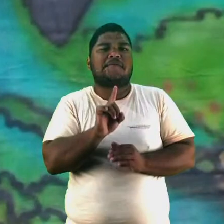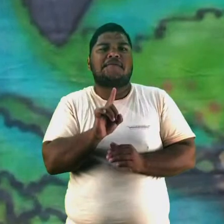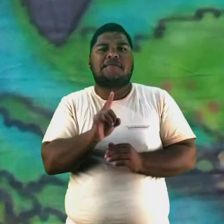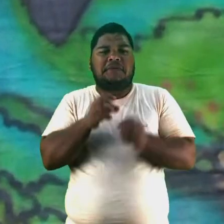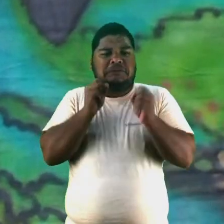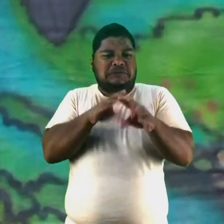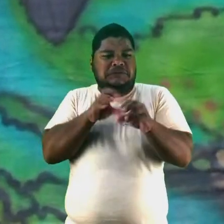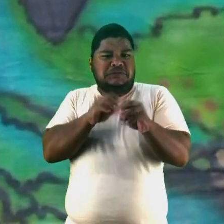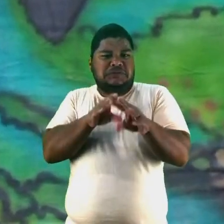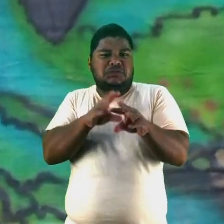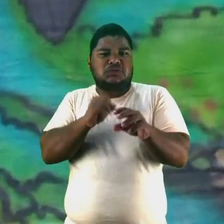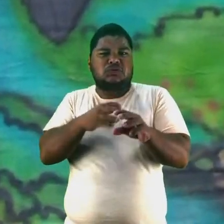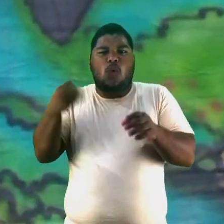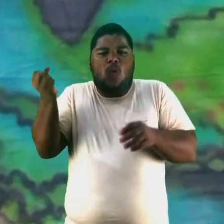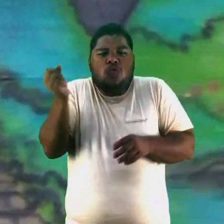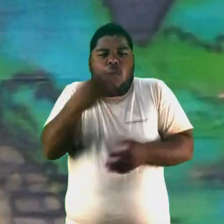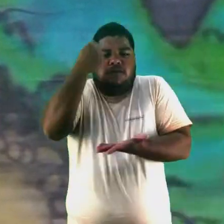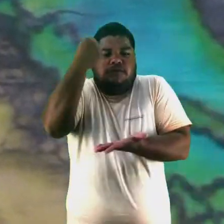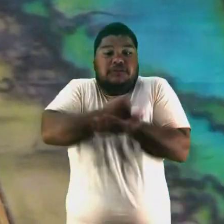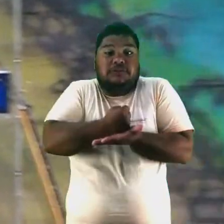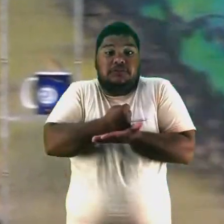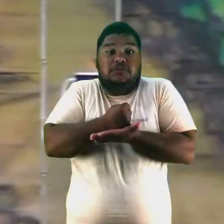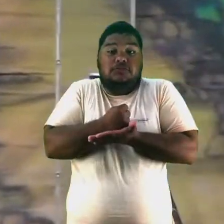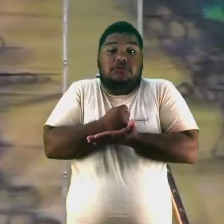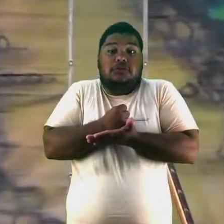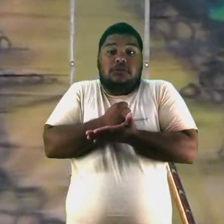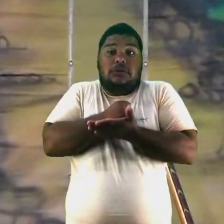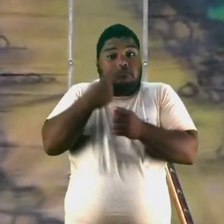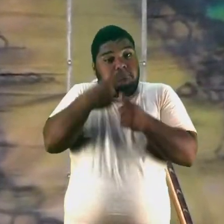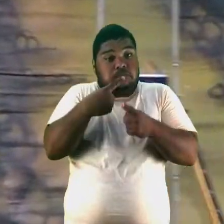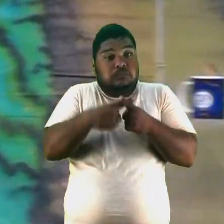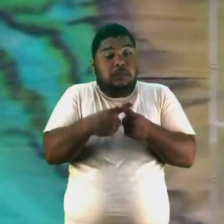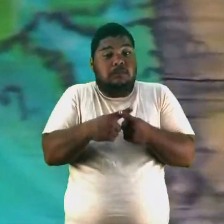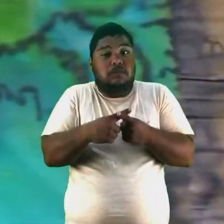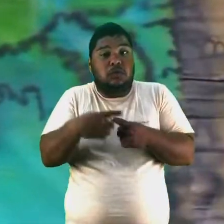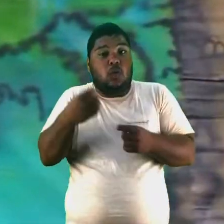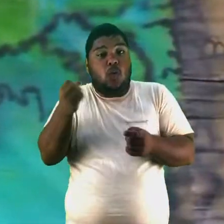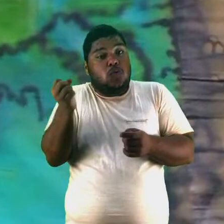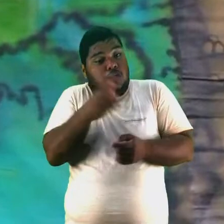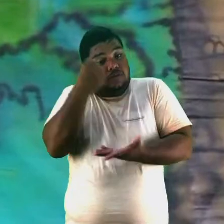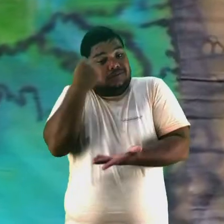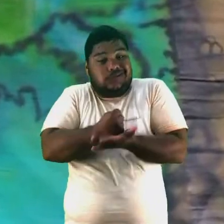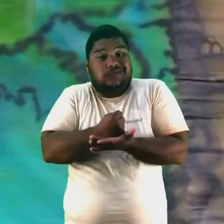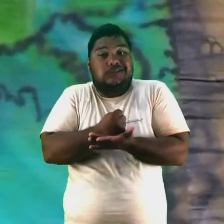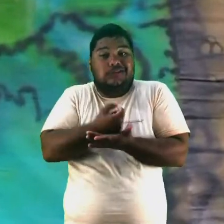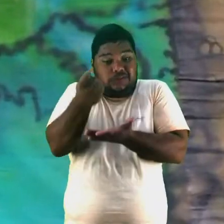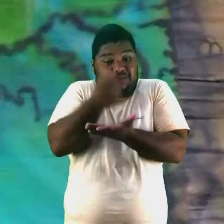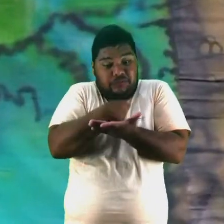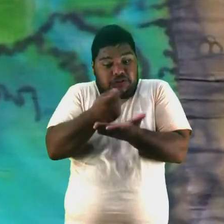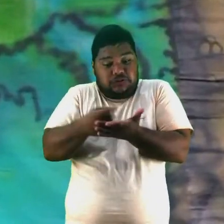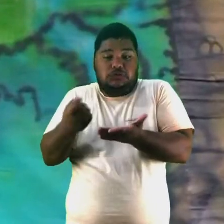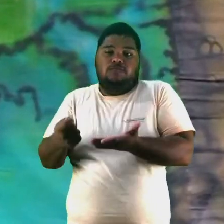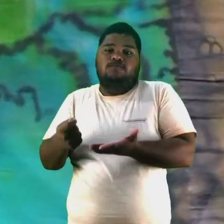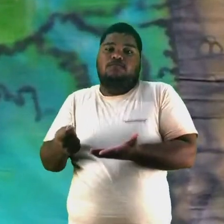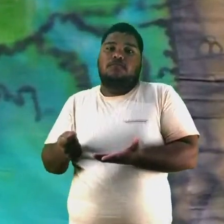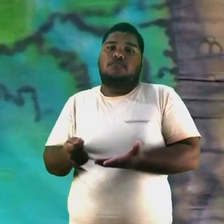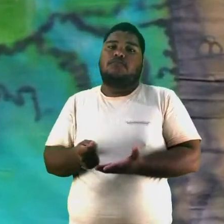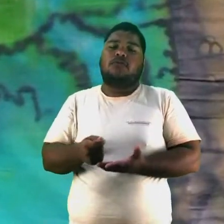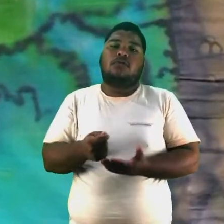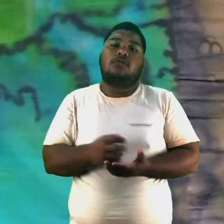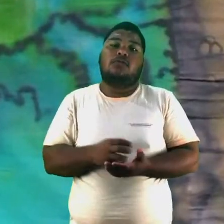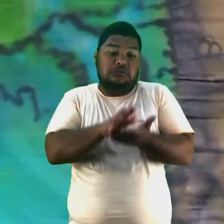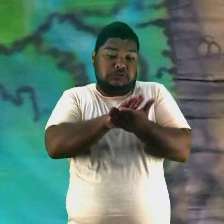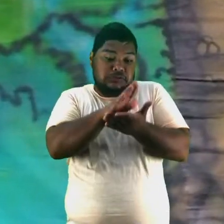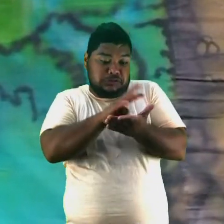Testamento. Porque o Novo Testamento estava sendo produzido, sim, quase todos os livros, nesse momento em